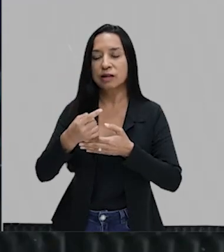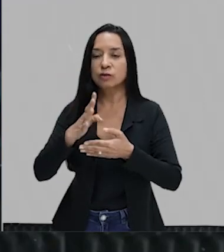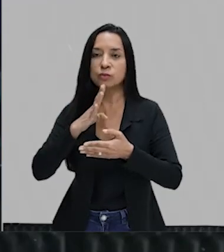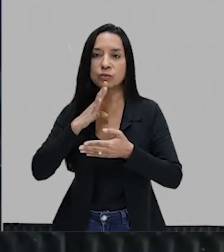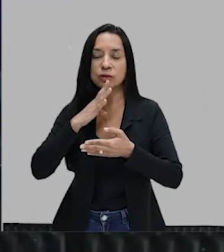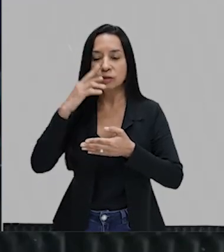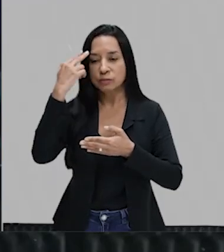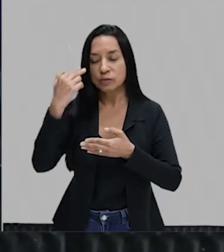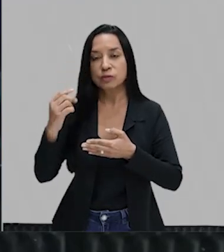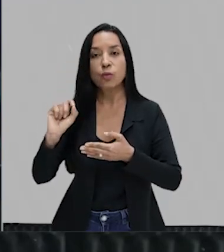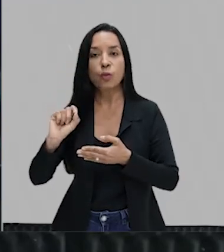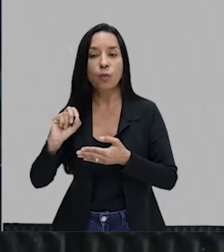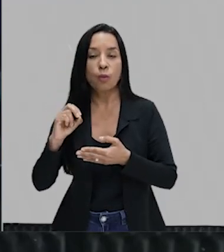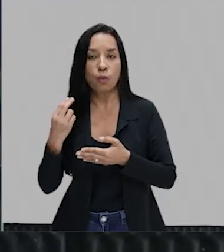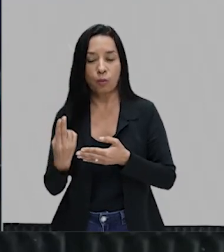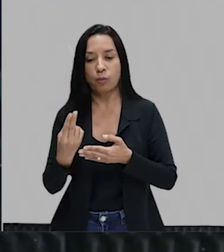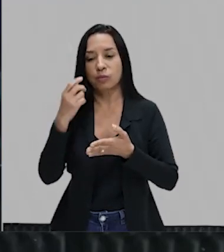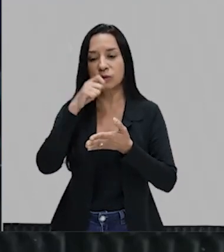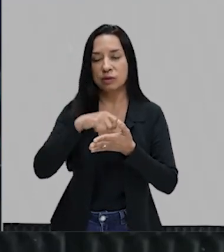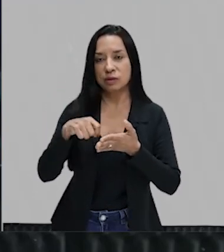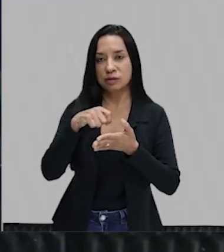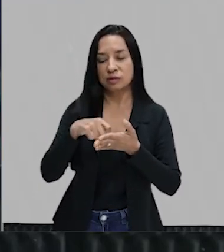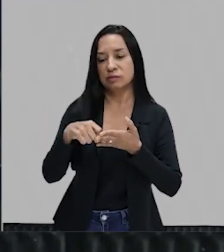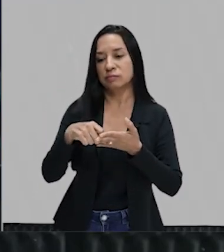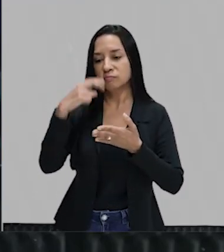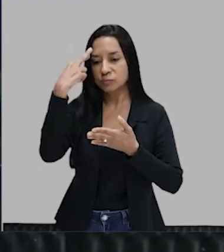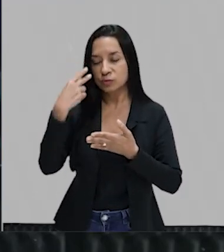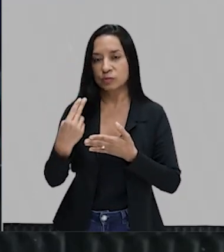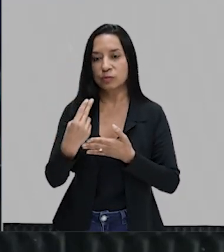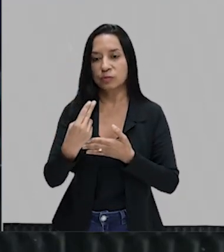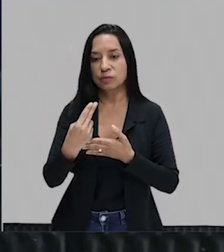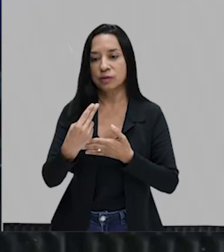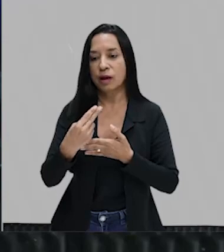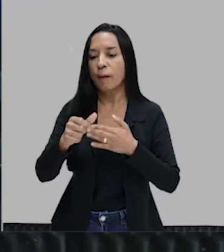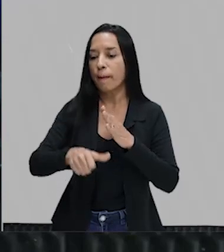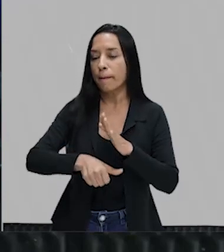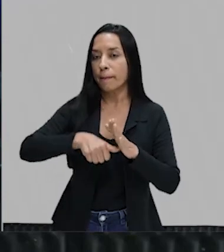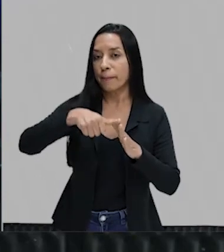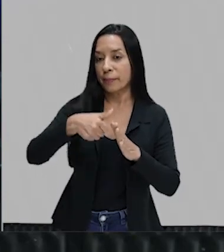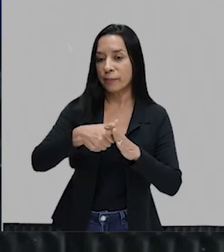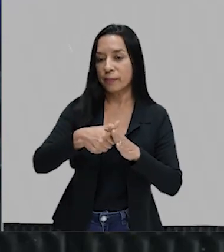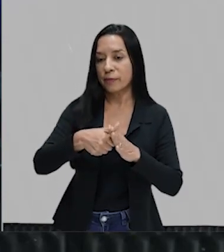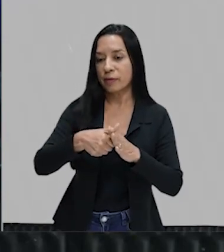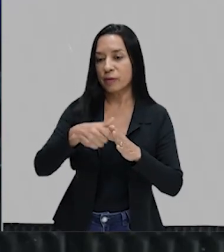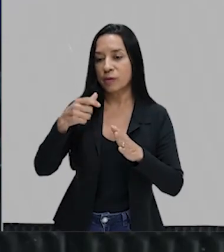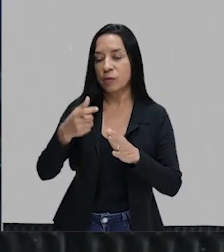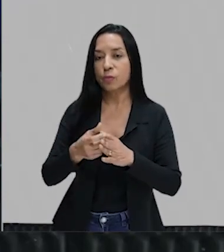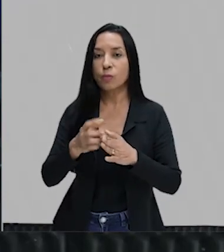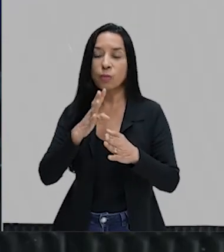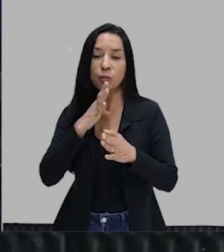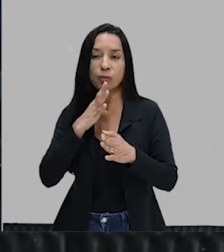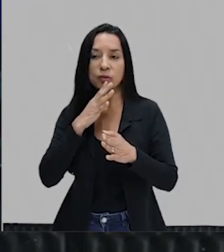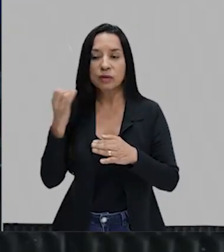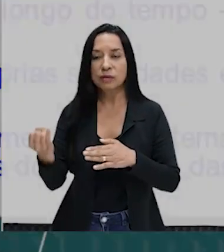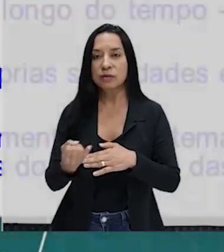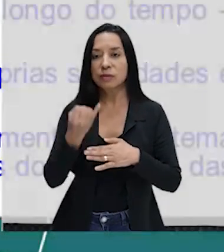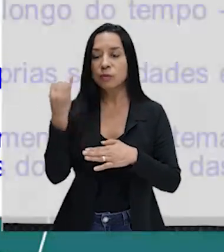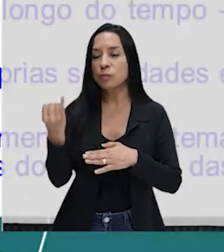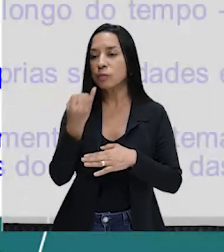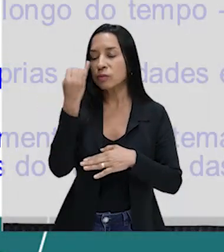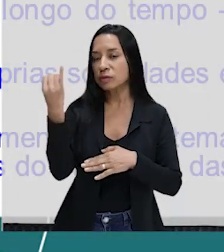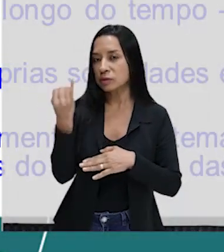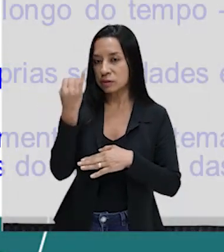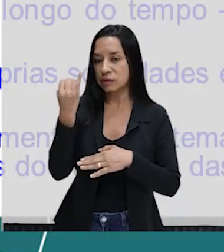da história. E no primeiro momento, se analisando essa importância do conhecimento histórico, né? Qual a